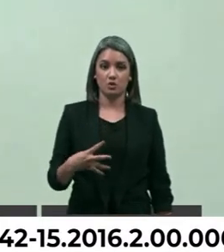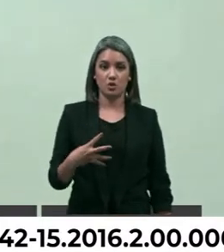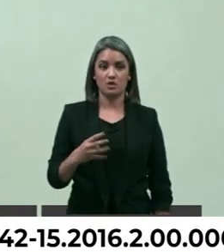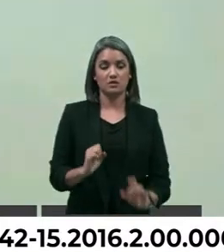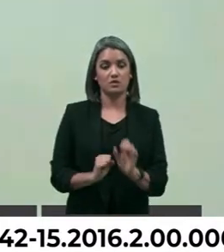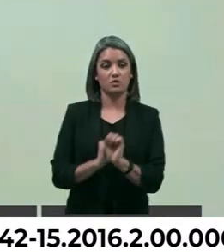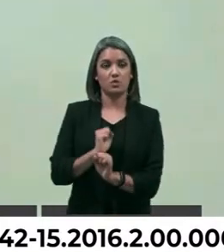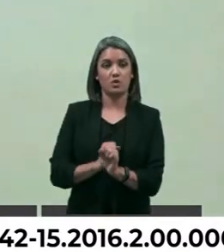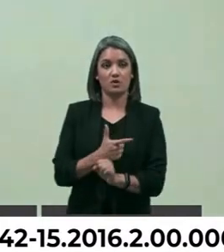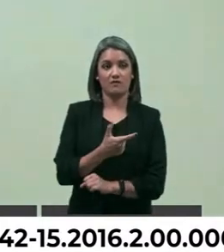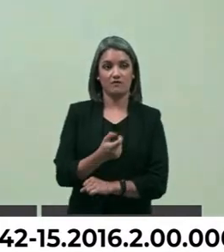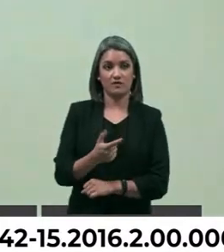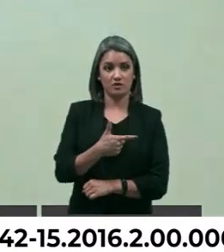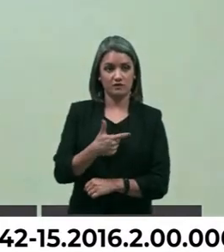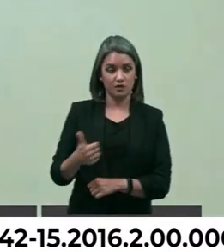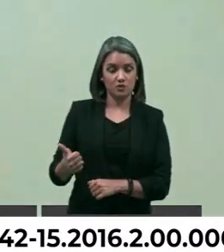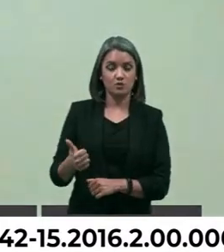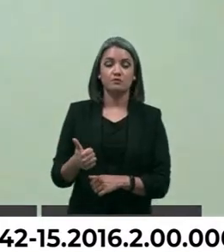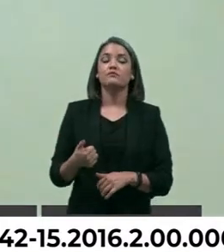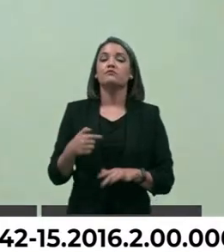014/2021, por meio do qual